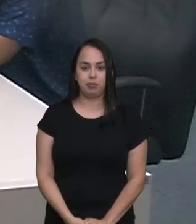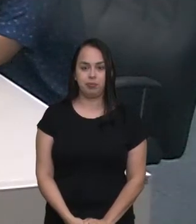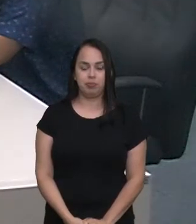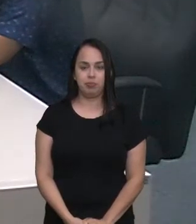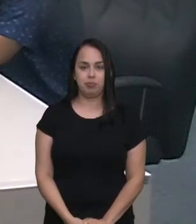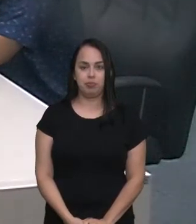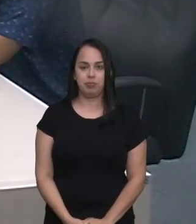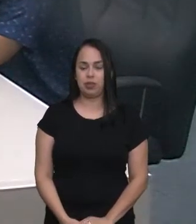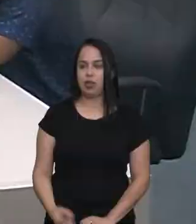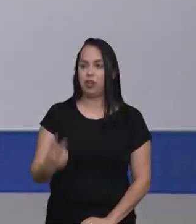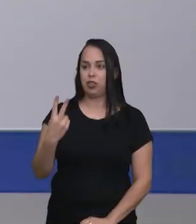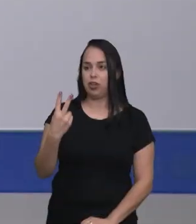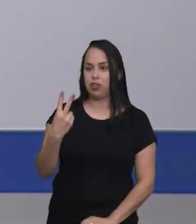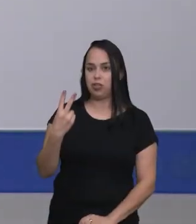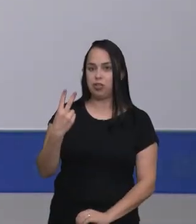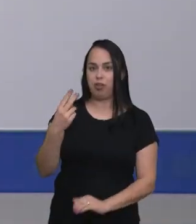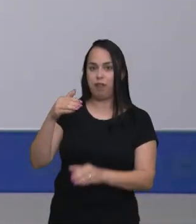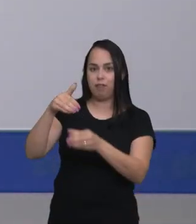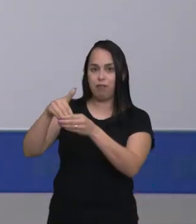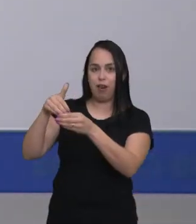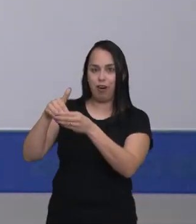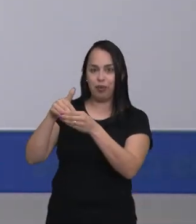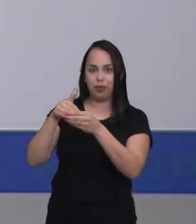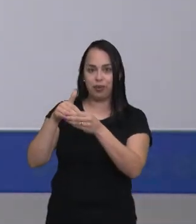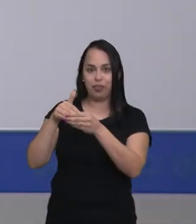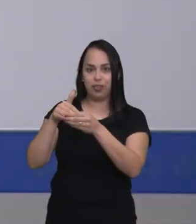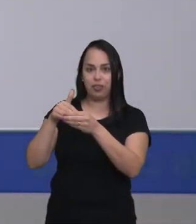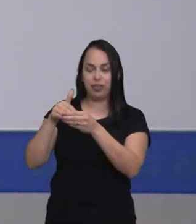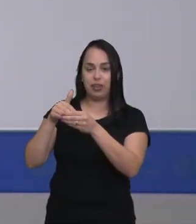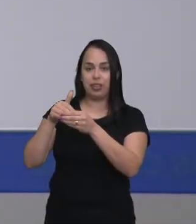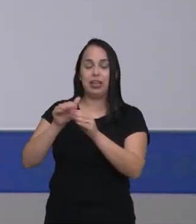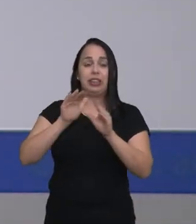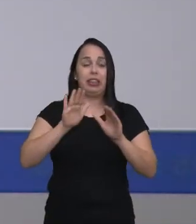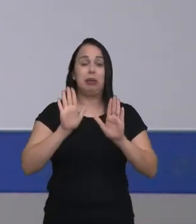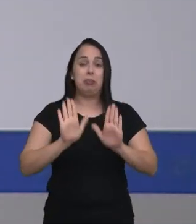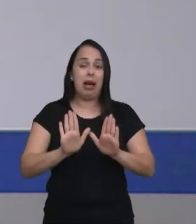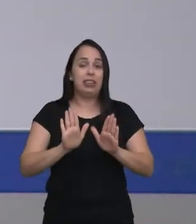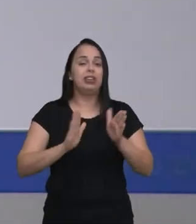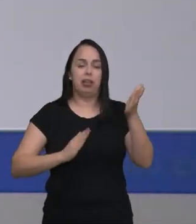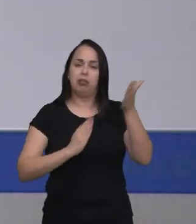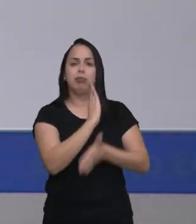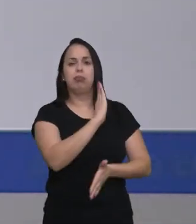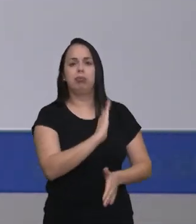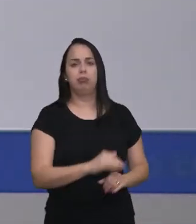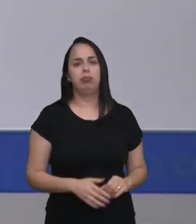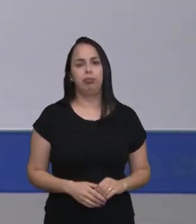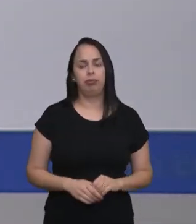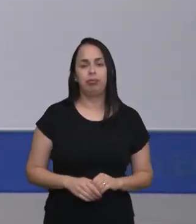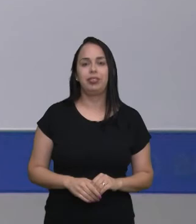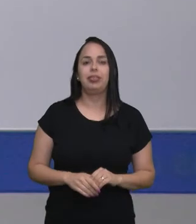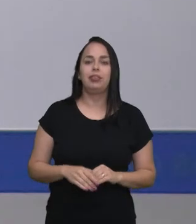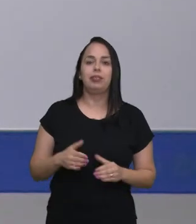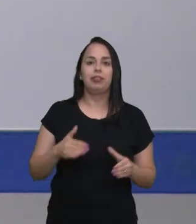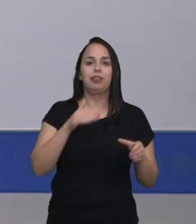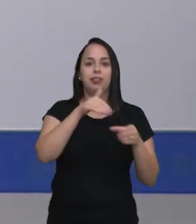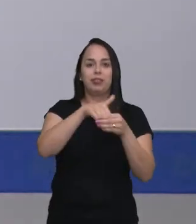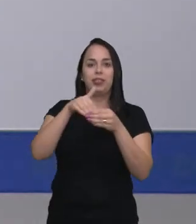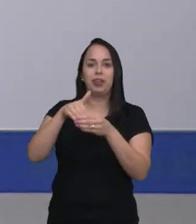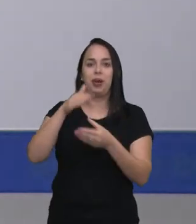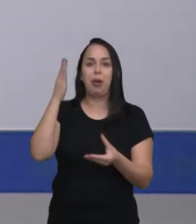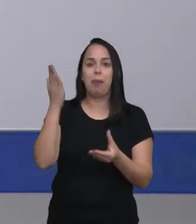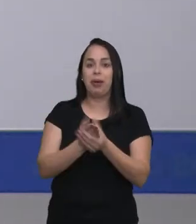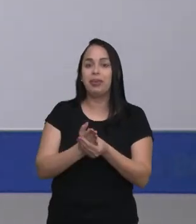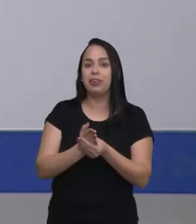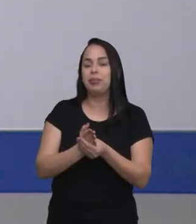Com 2 votos contrários, portanto, a emenda número 4 está aprovada. Em votação, o